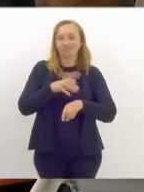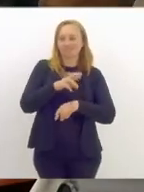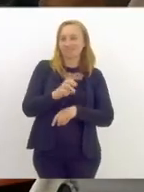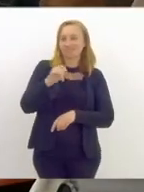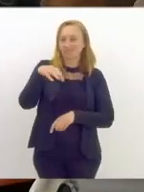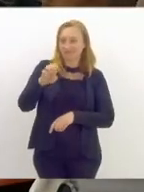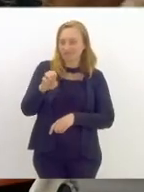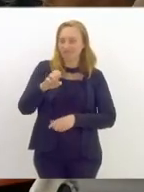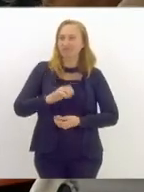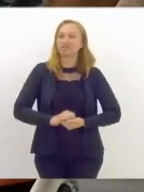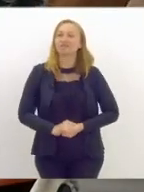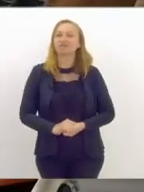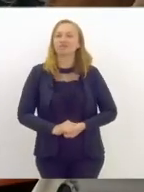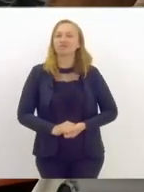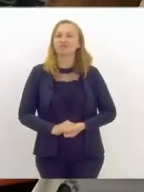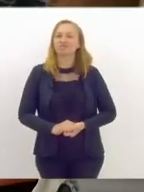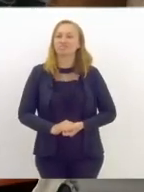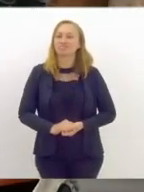Alexandre Otávio Kiepp.